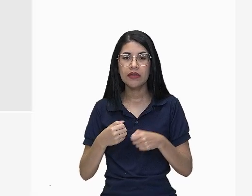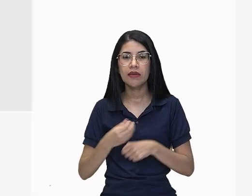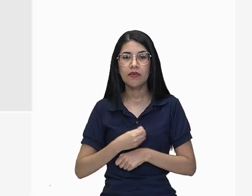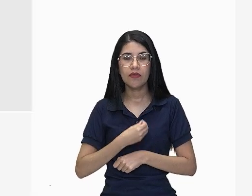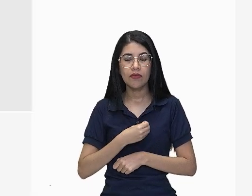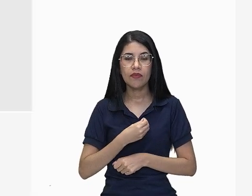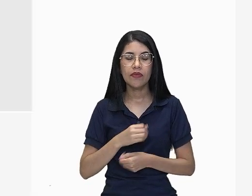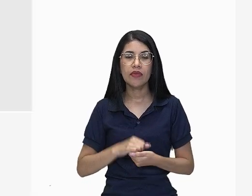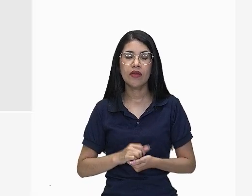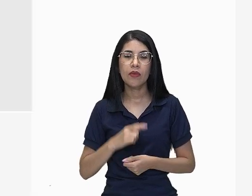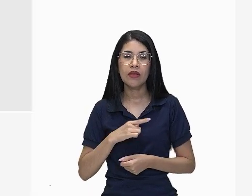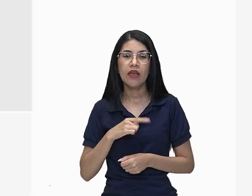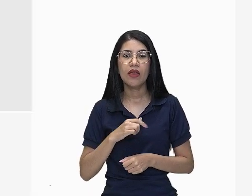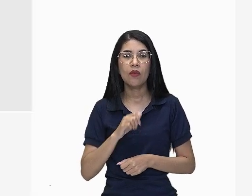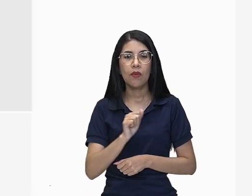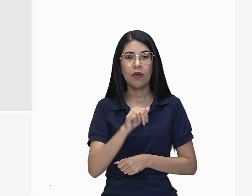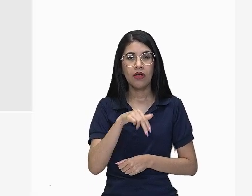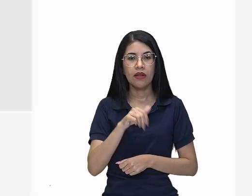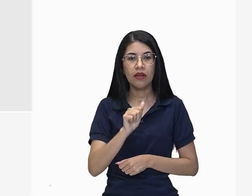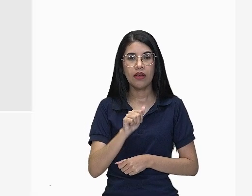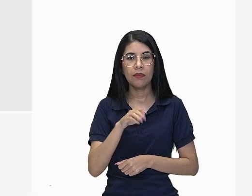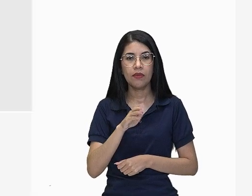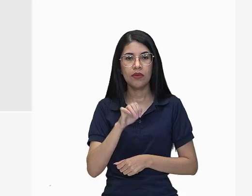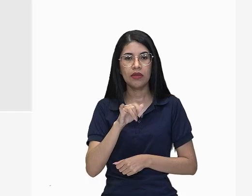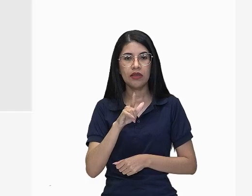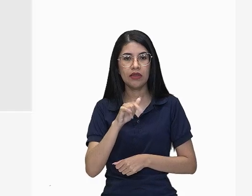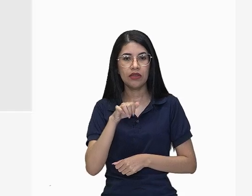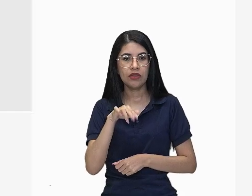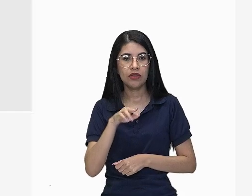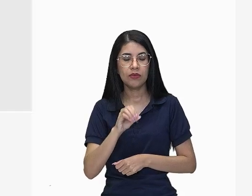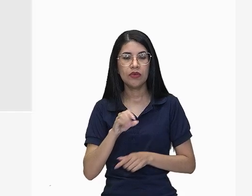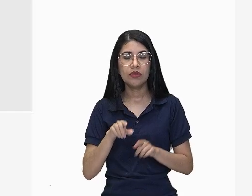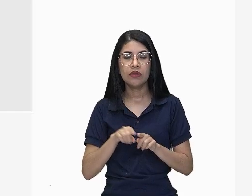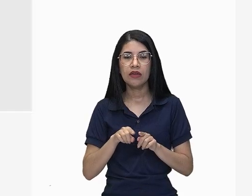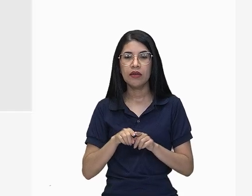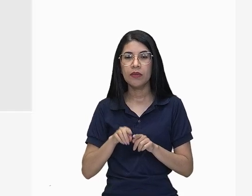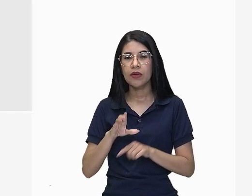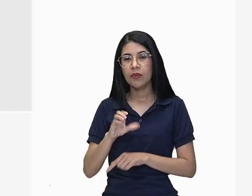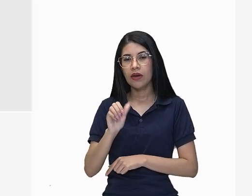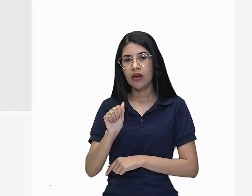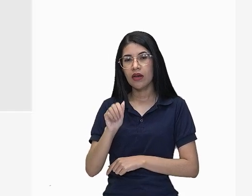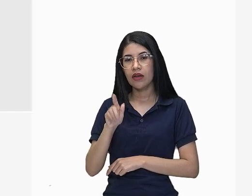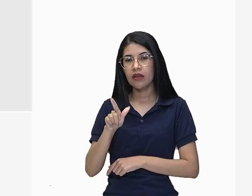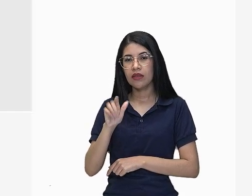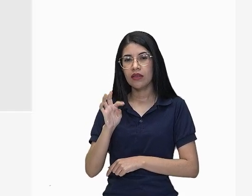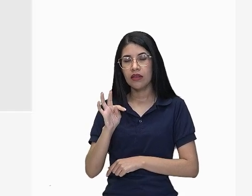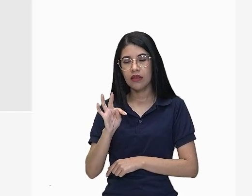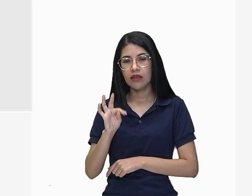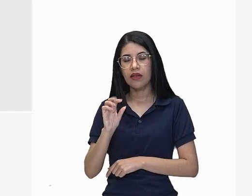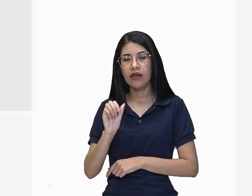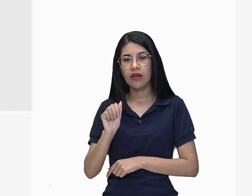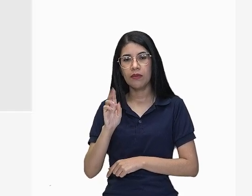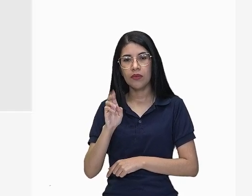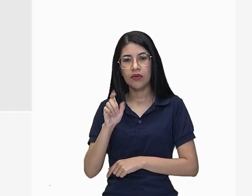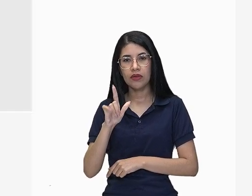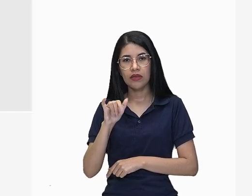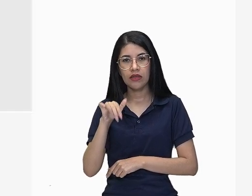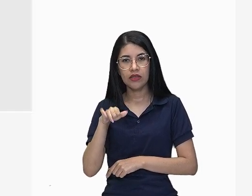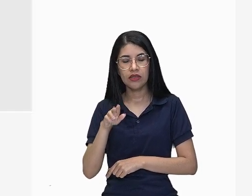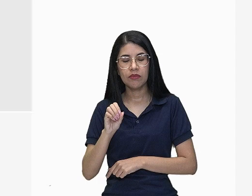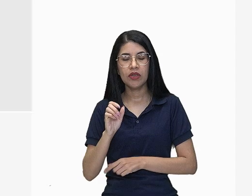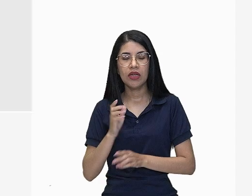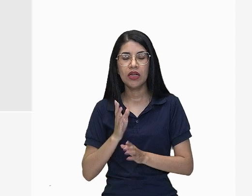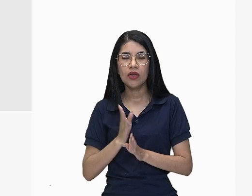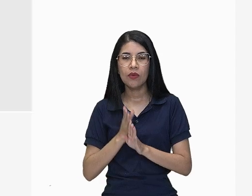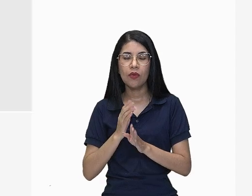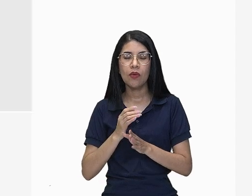né, do anabolismo e catabolismo. Então, nós temos alguns exemplos de metabolismo primário ali da planta, onde nós vamos encontrar